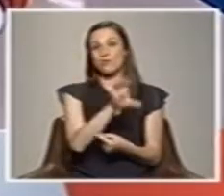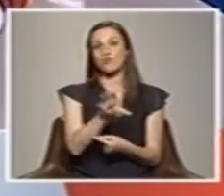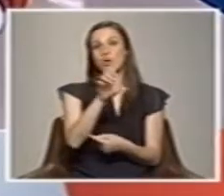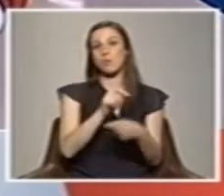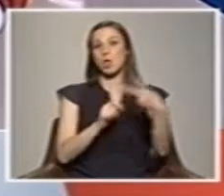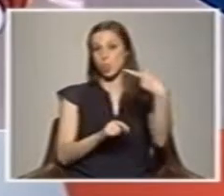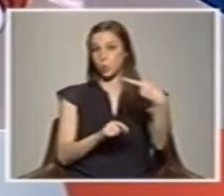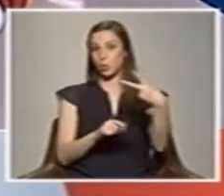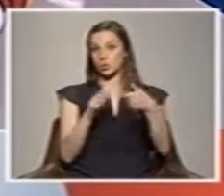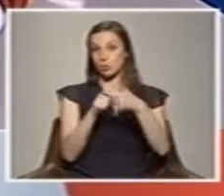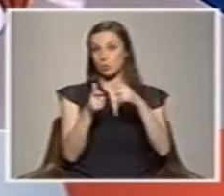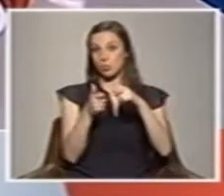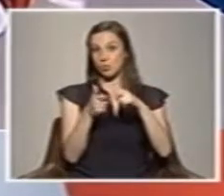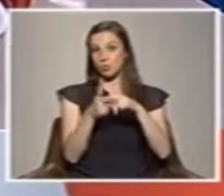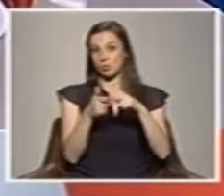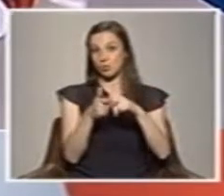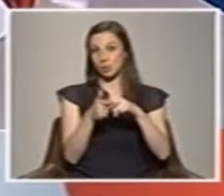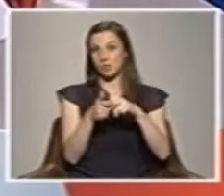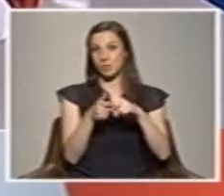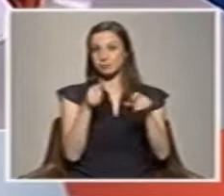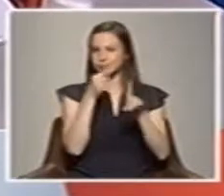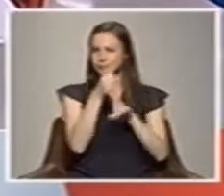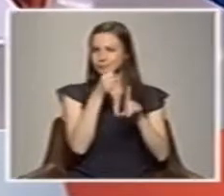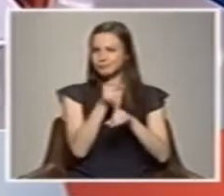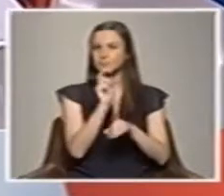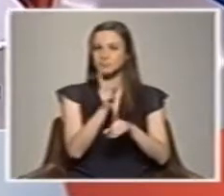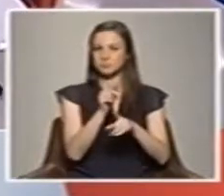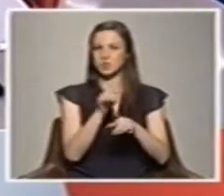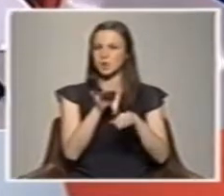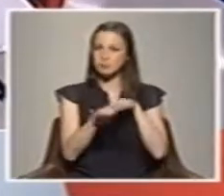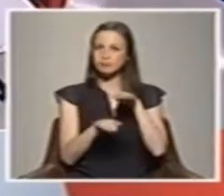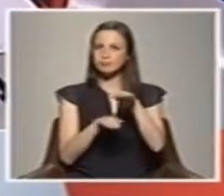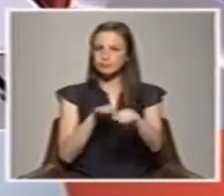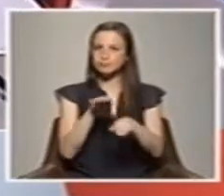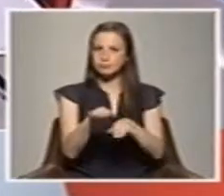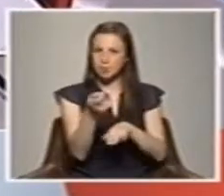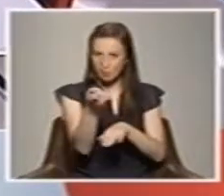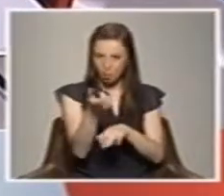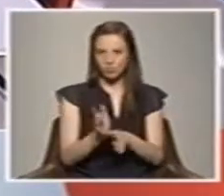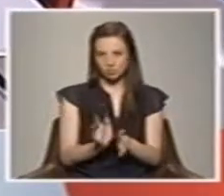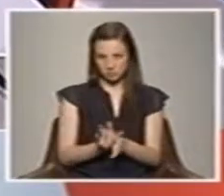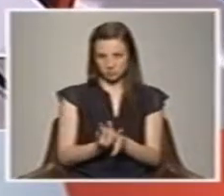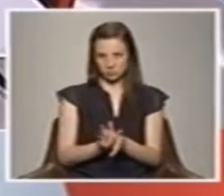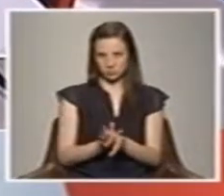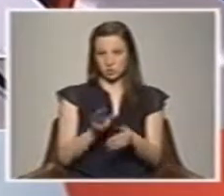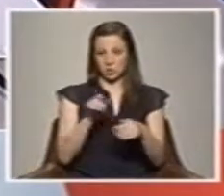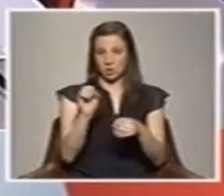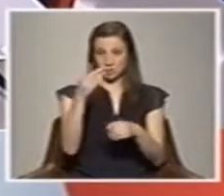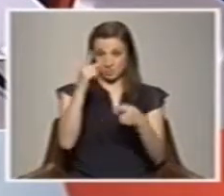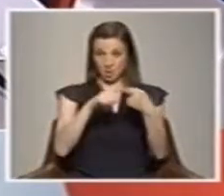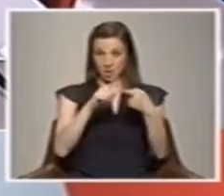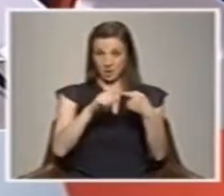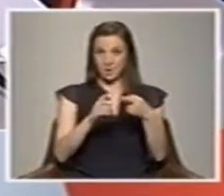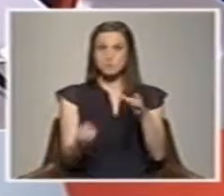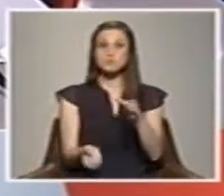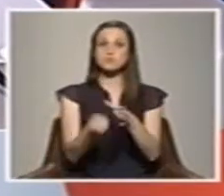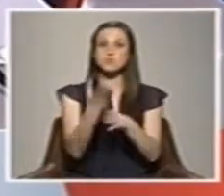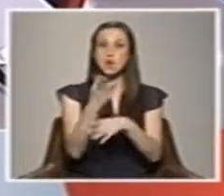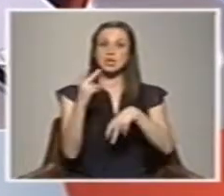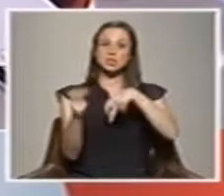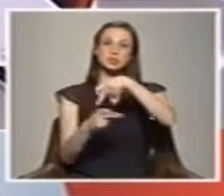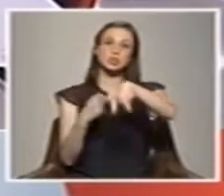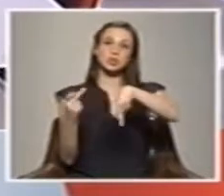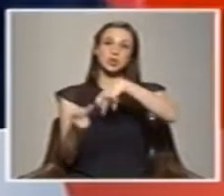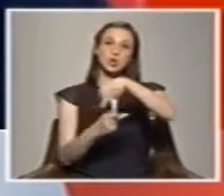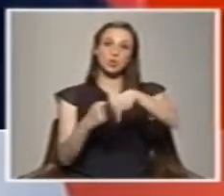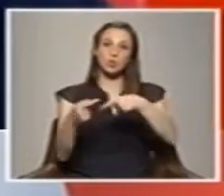de atacar o problema e devem ser convergentes, ou seja, devem ir a par e passo. Uma é nós temos que criar circuitos de distribuição